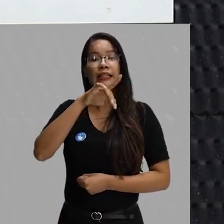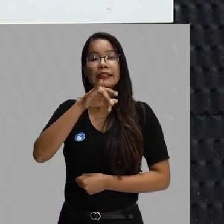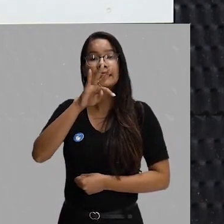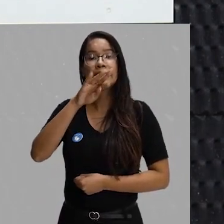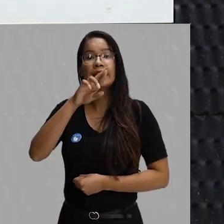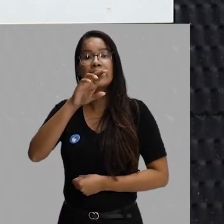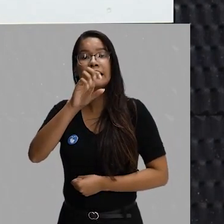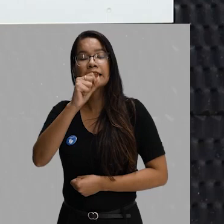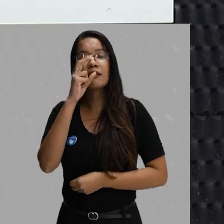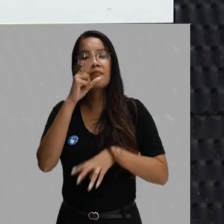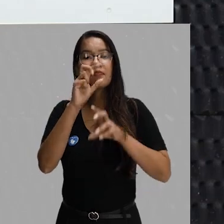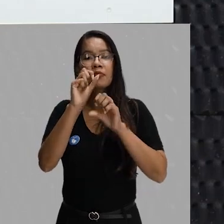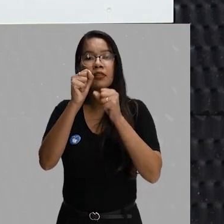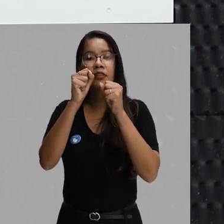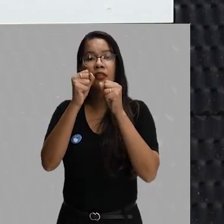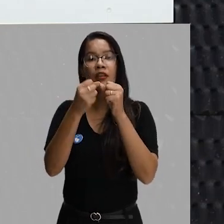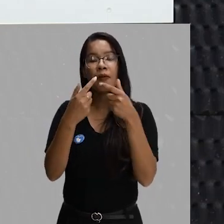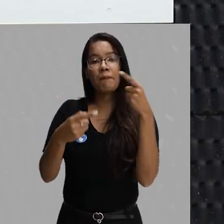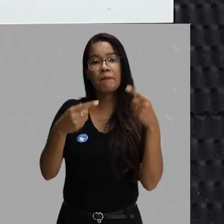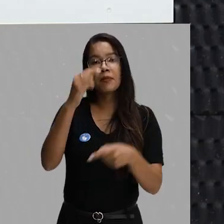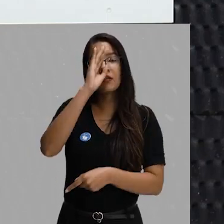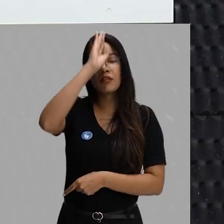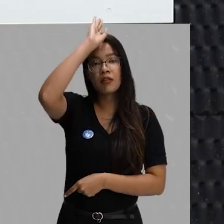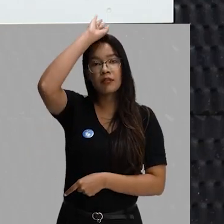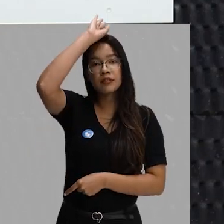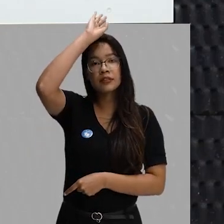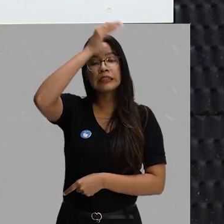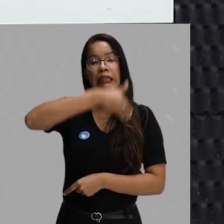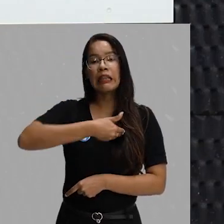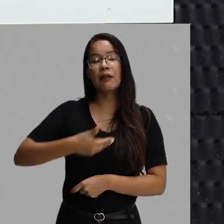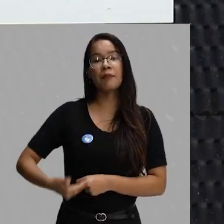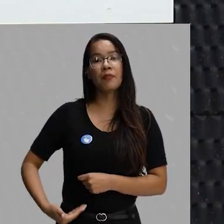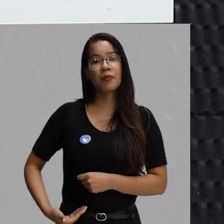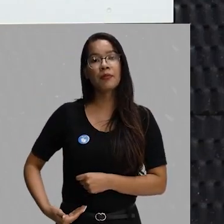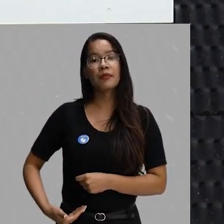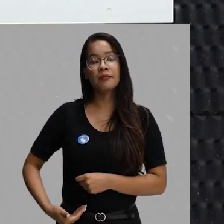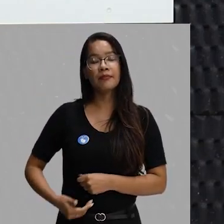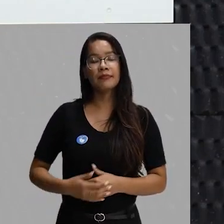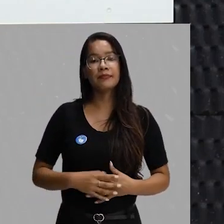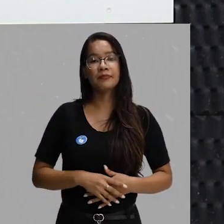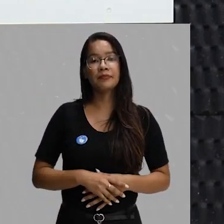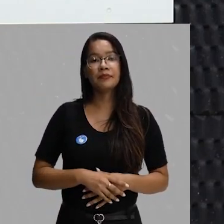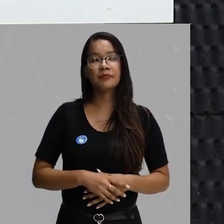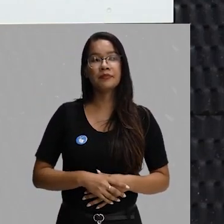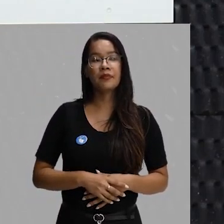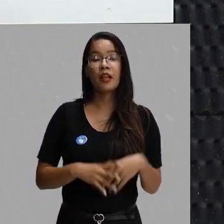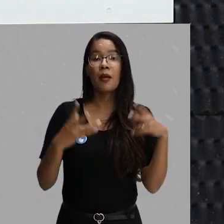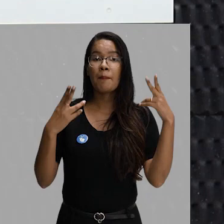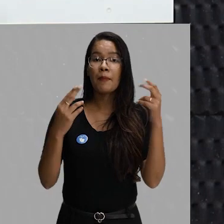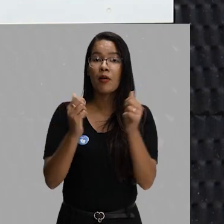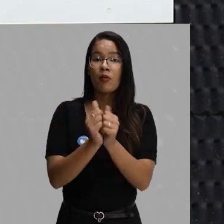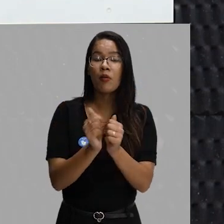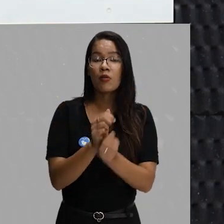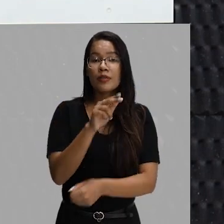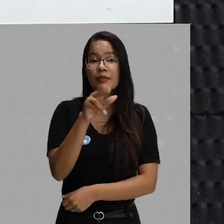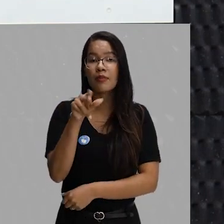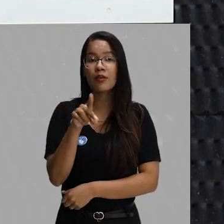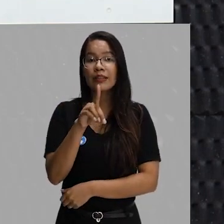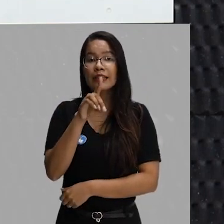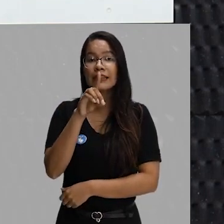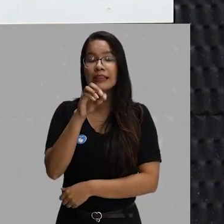processo de militarização da política romana na República. Uma militarização. Mesmo com os irmãos